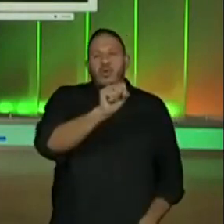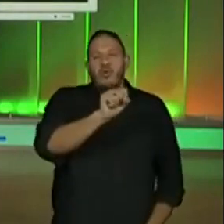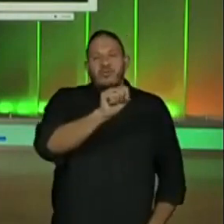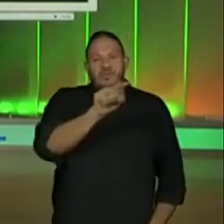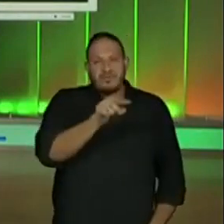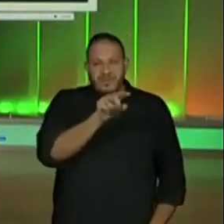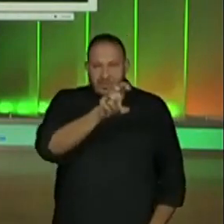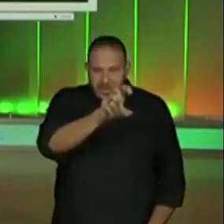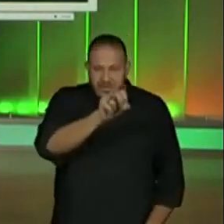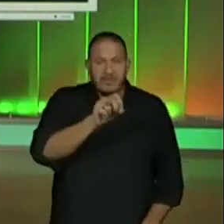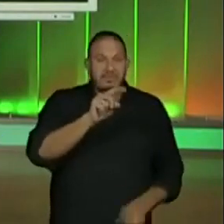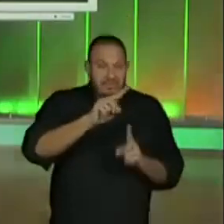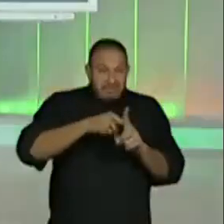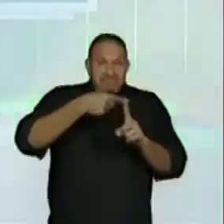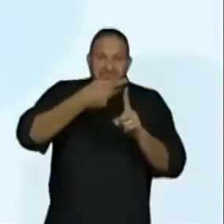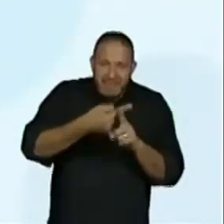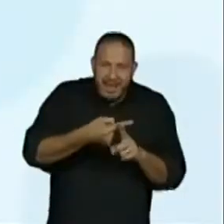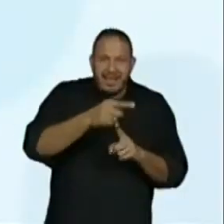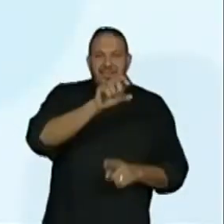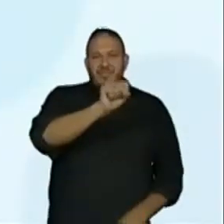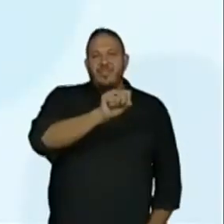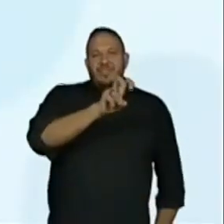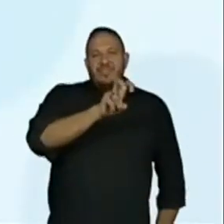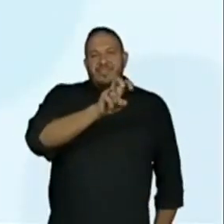assim? 8,50.